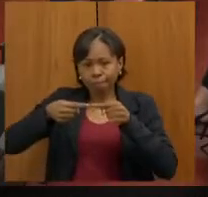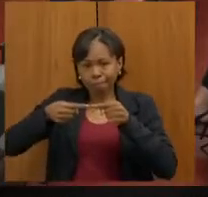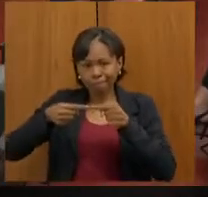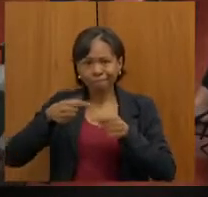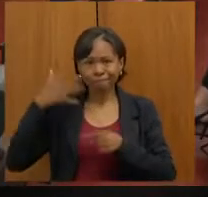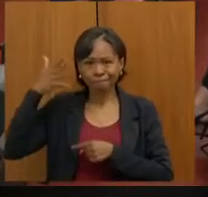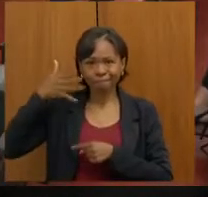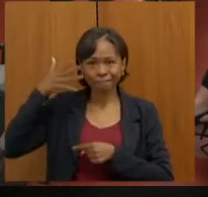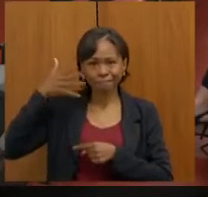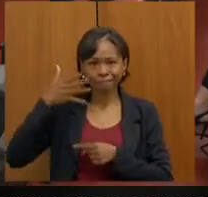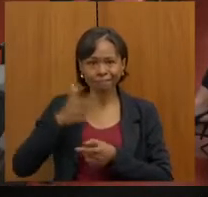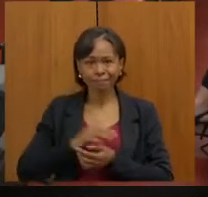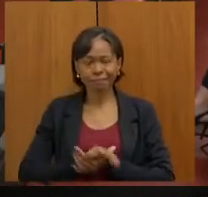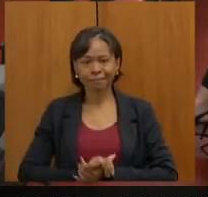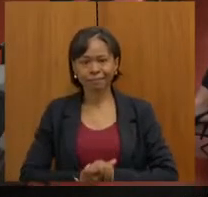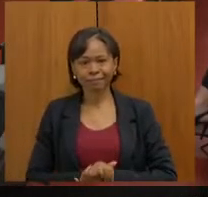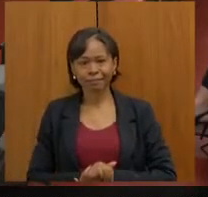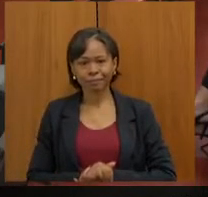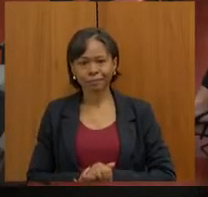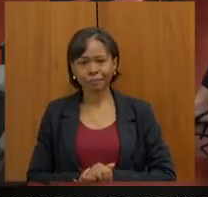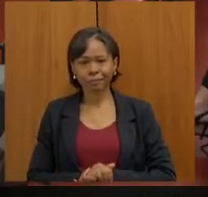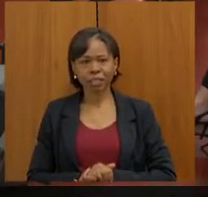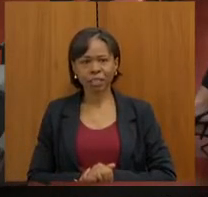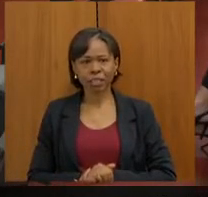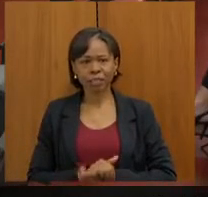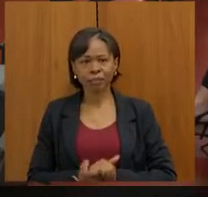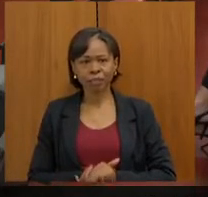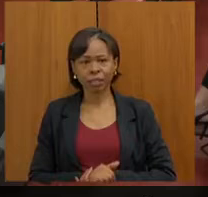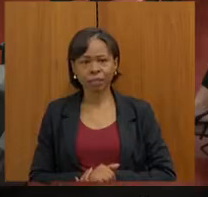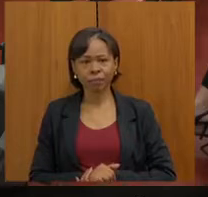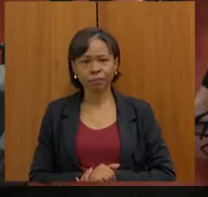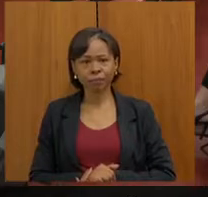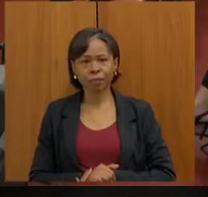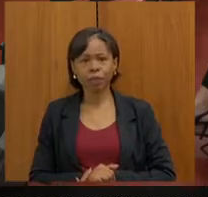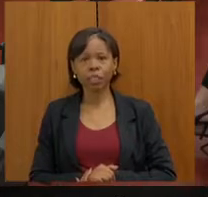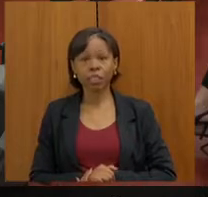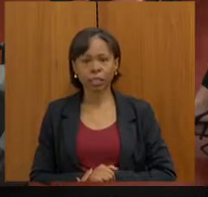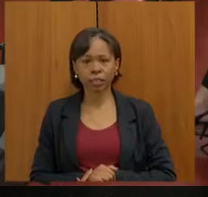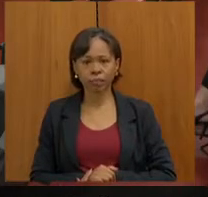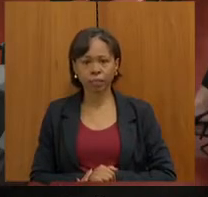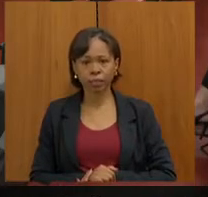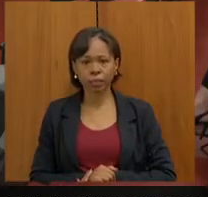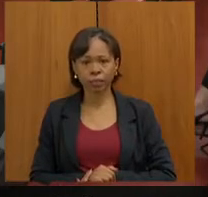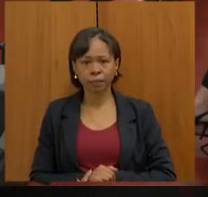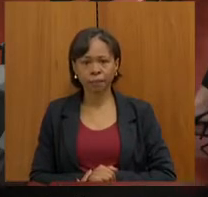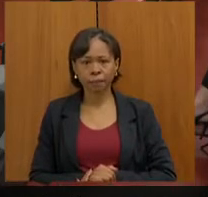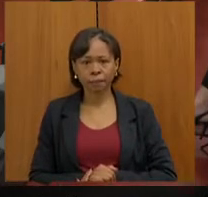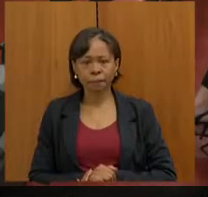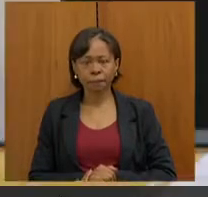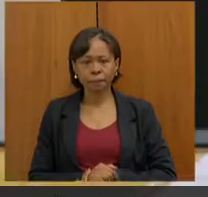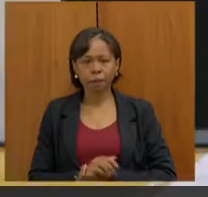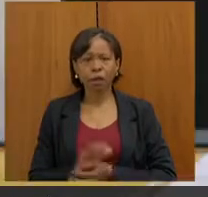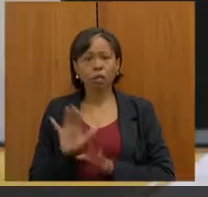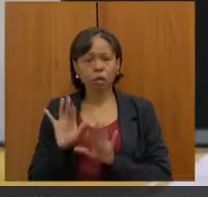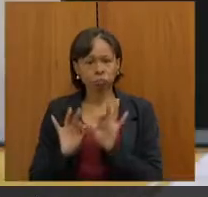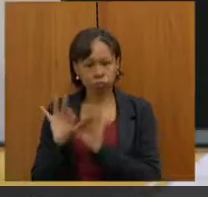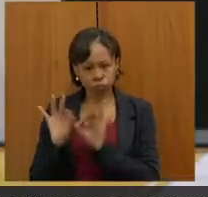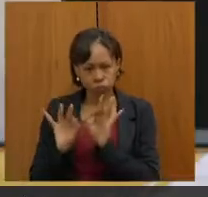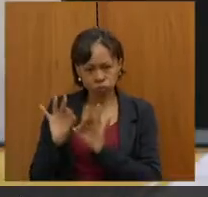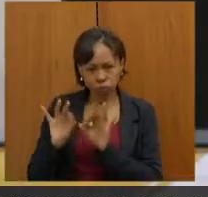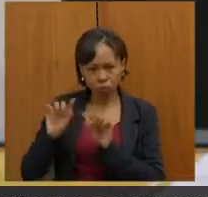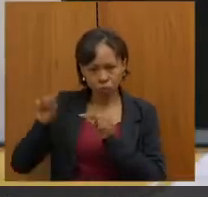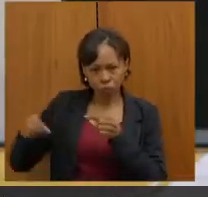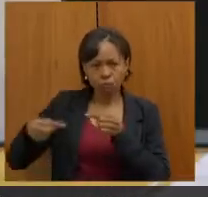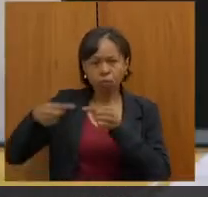E aí e enquanto nós vamos resolvendo a questão técnica